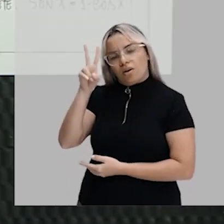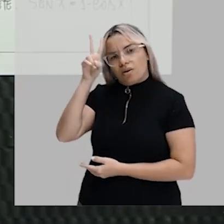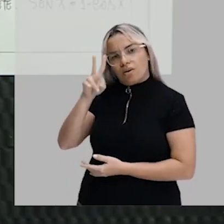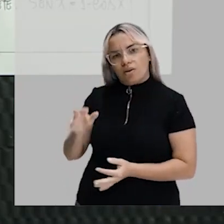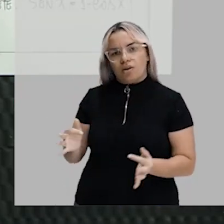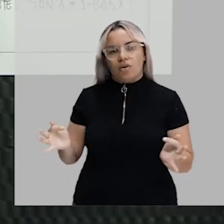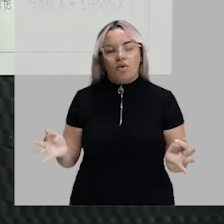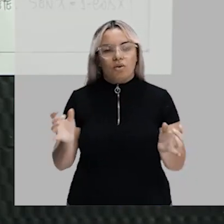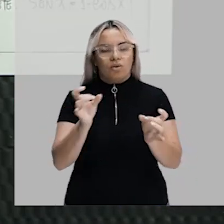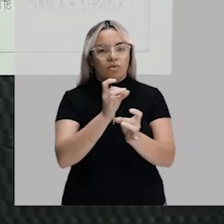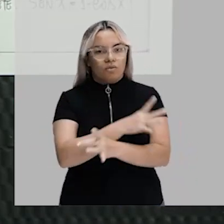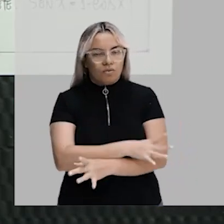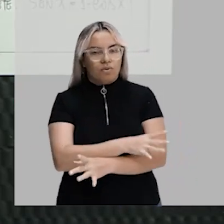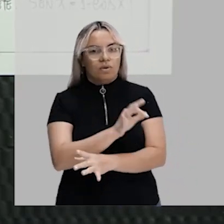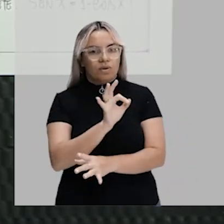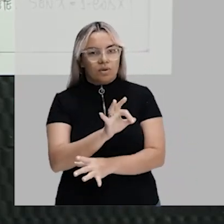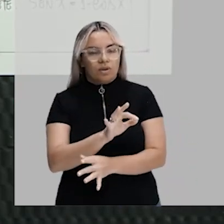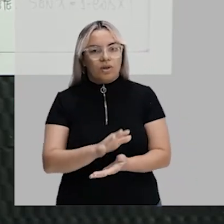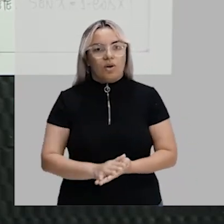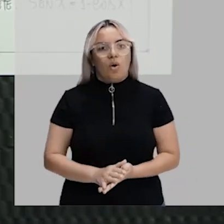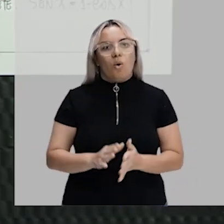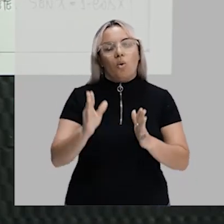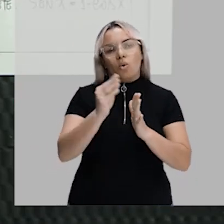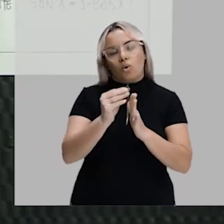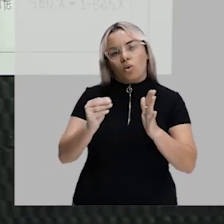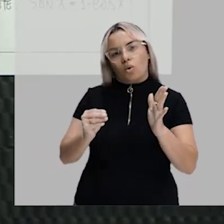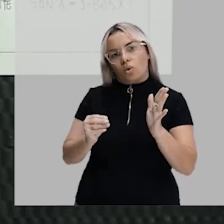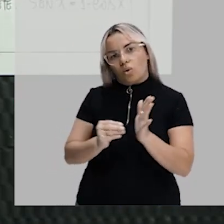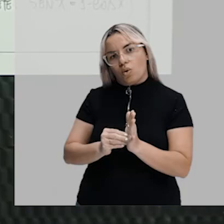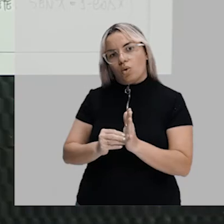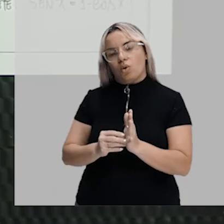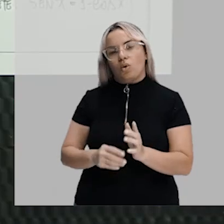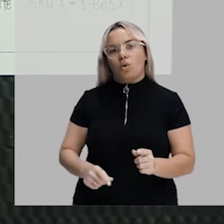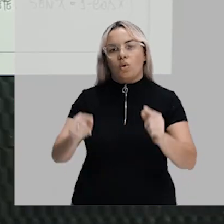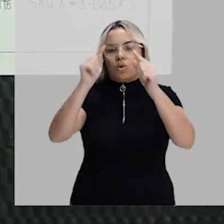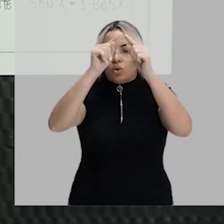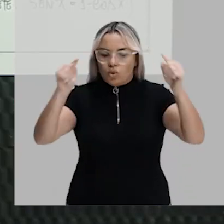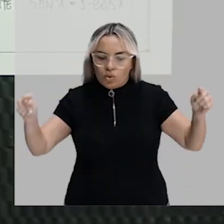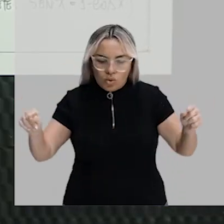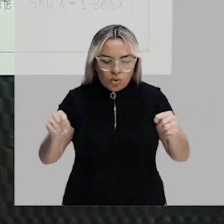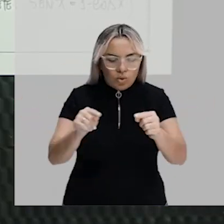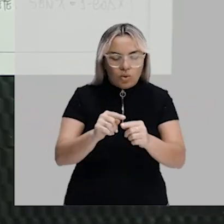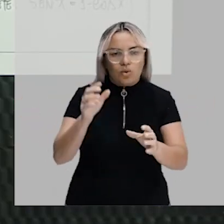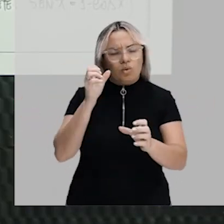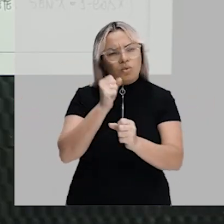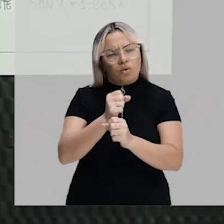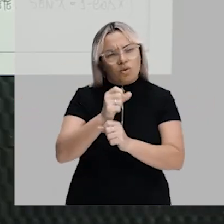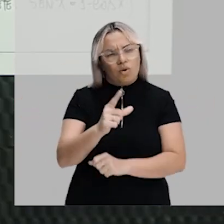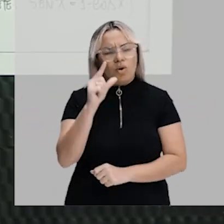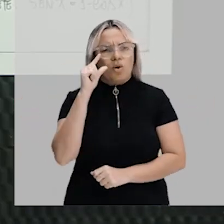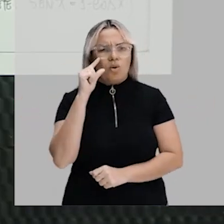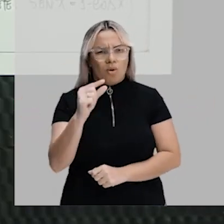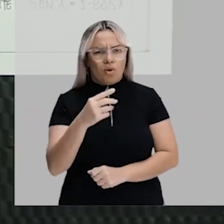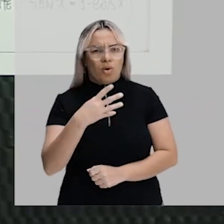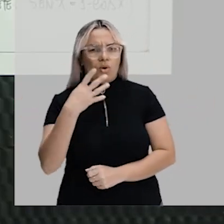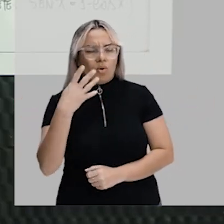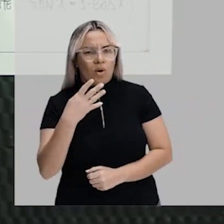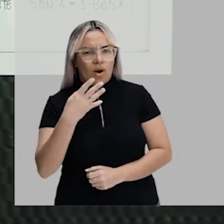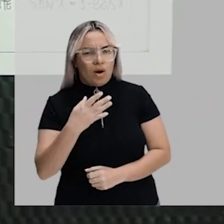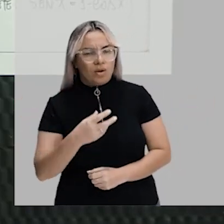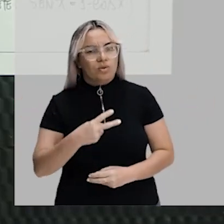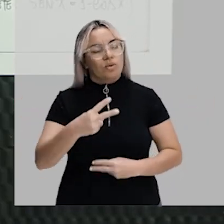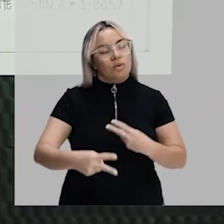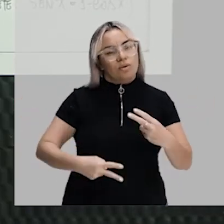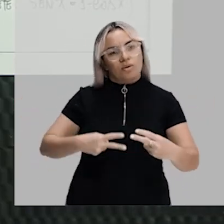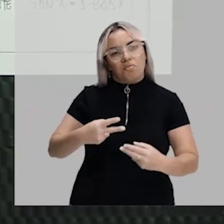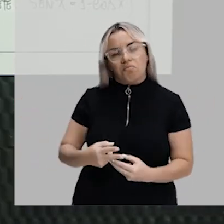encerrando né nosso conteúdo de trigon etria botam poucas aulas para encerrar o nosso quarto bimestre fechar o nosso conteúdo e